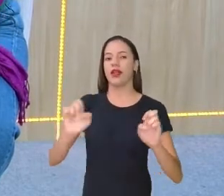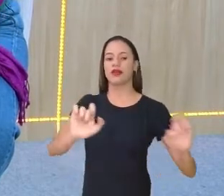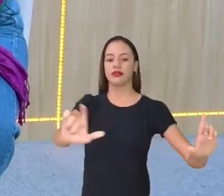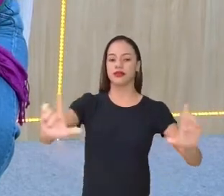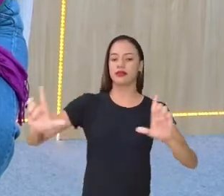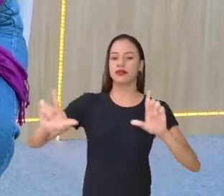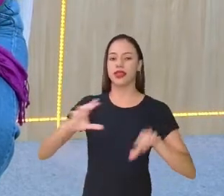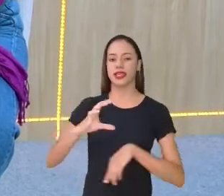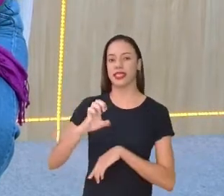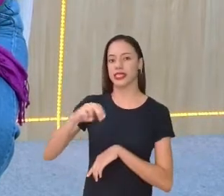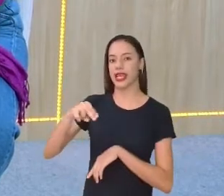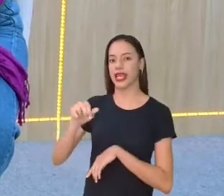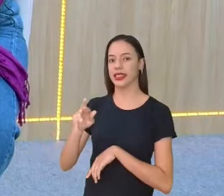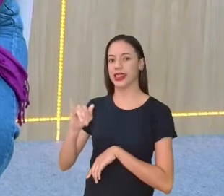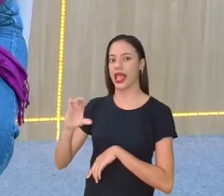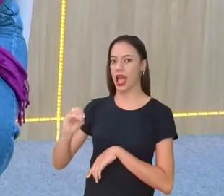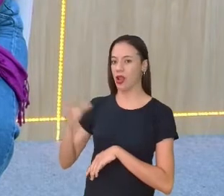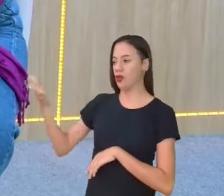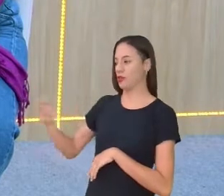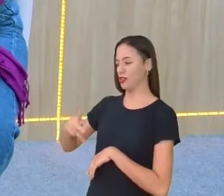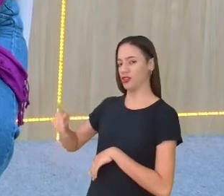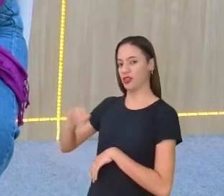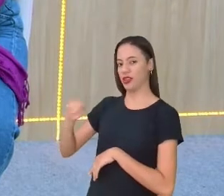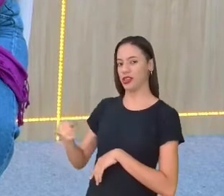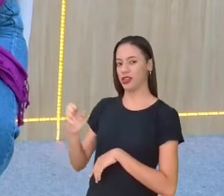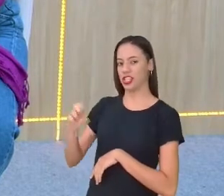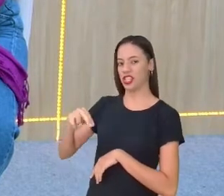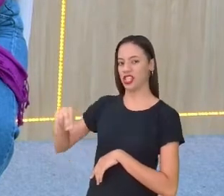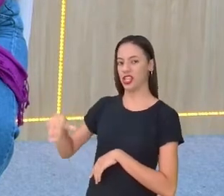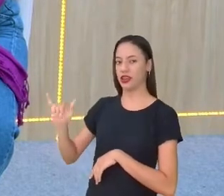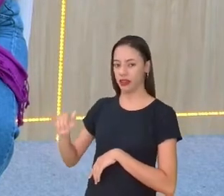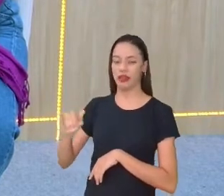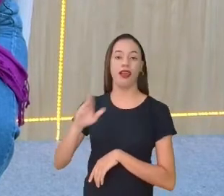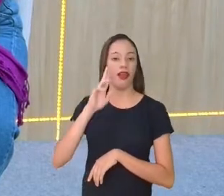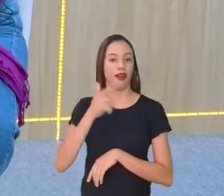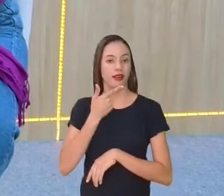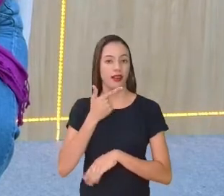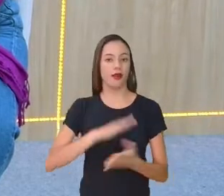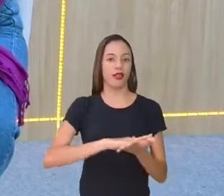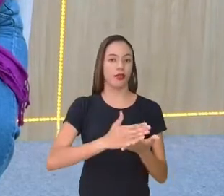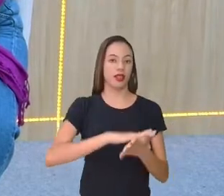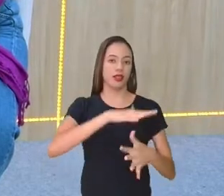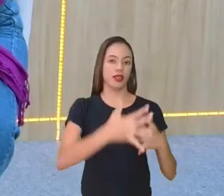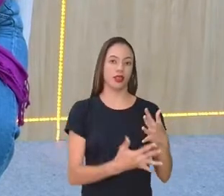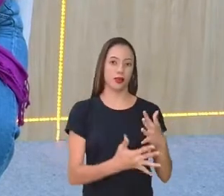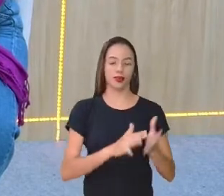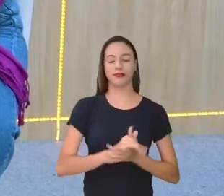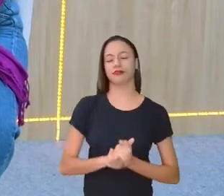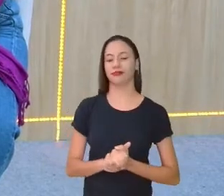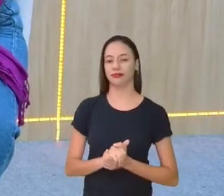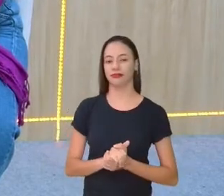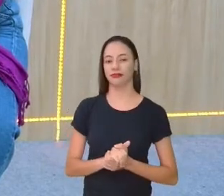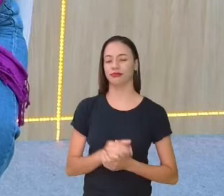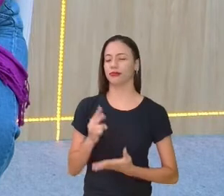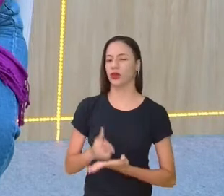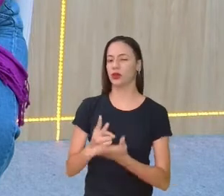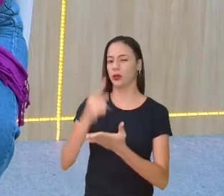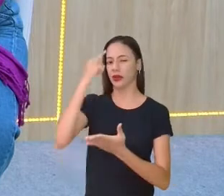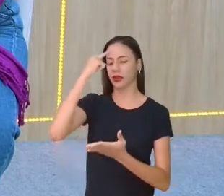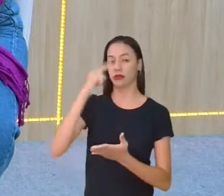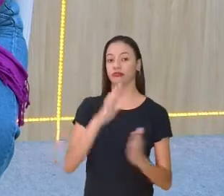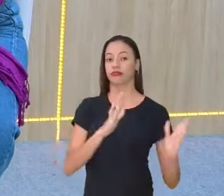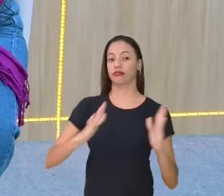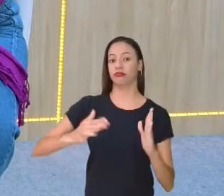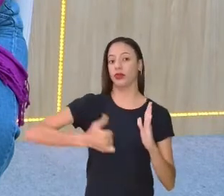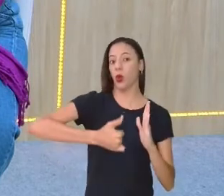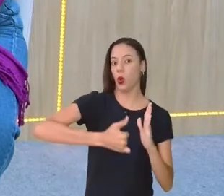bela Dini. Raquel está fazendo a interpretação em Libras para a gente. E vamos continuar pensando. Lá no módulo 1, a